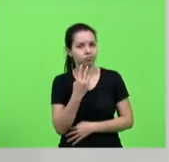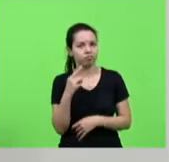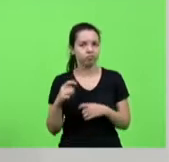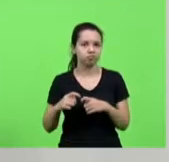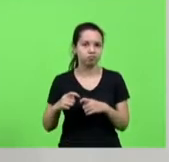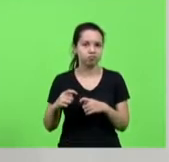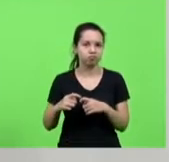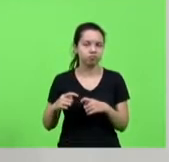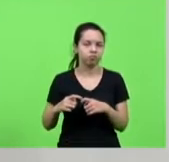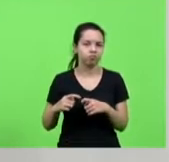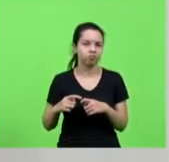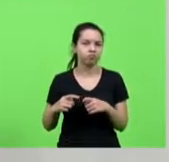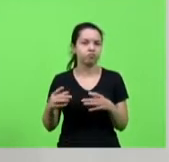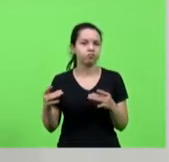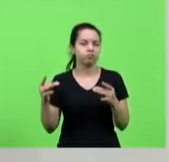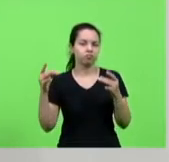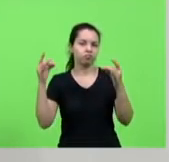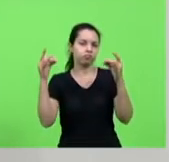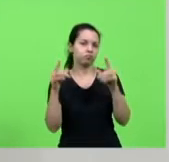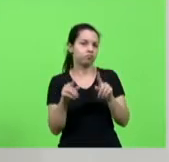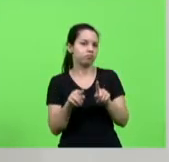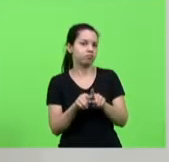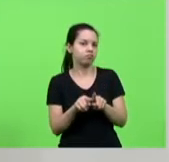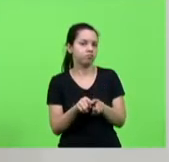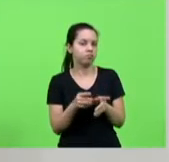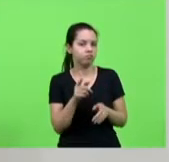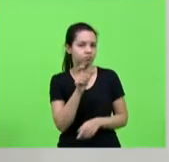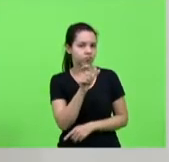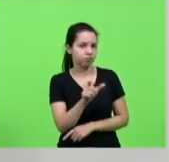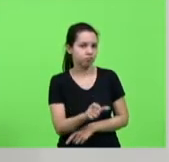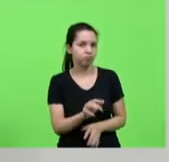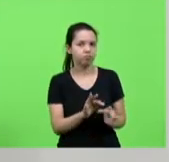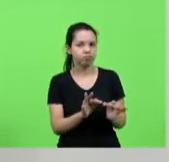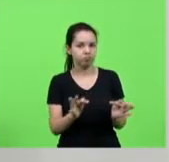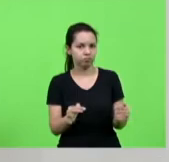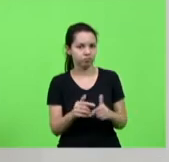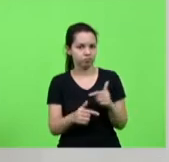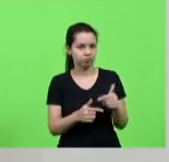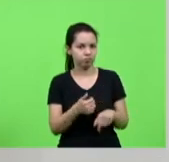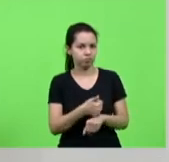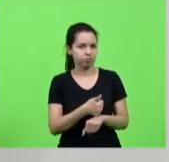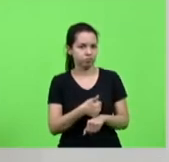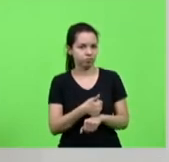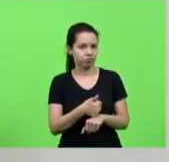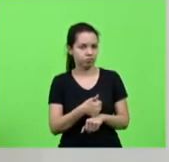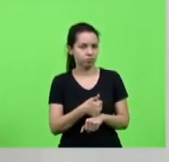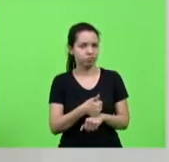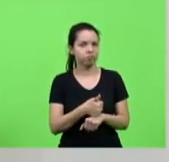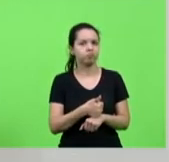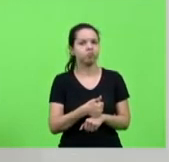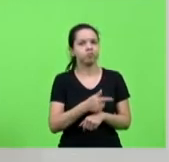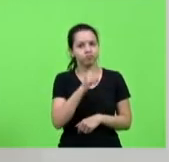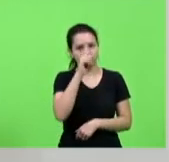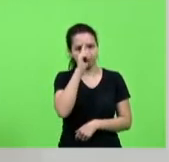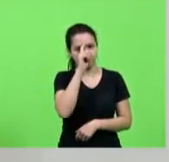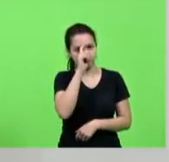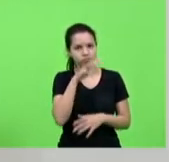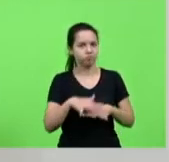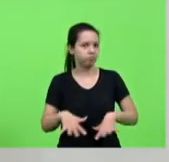graduado à pessoa mais simples que trabalha em hospitais, todos nós,